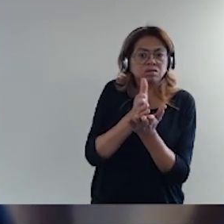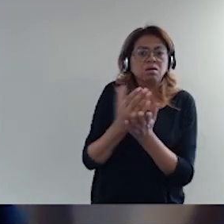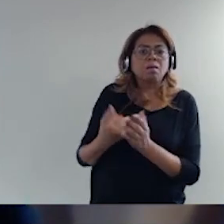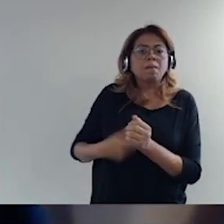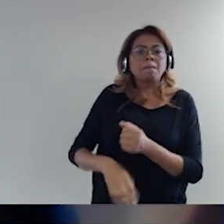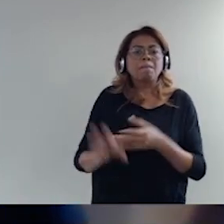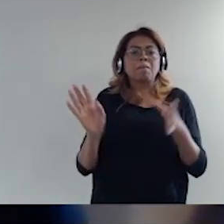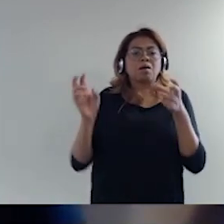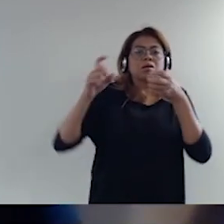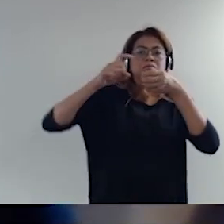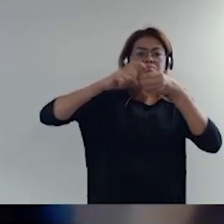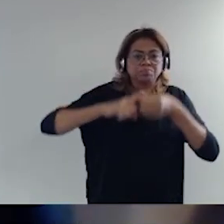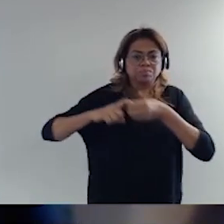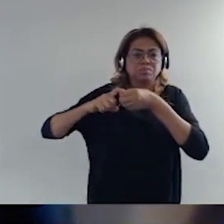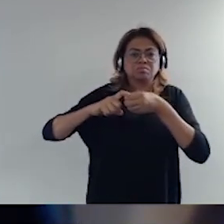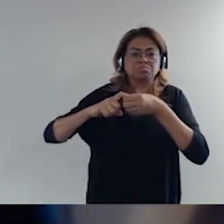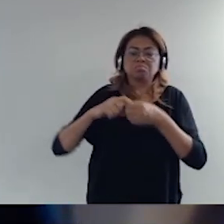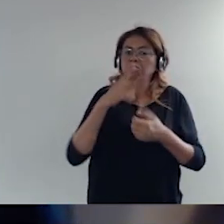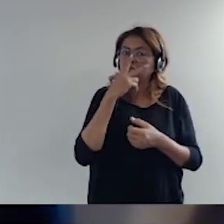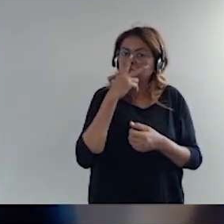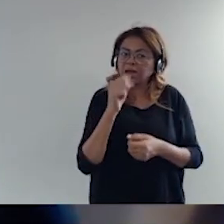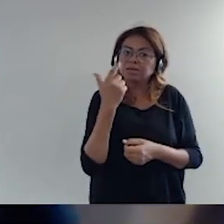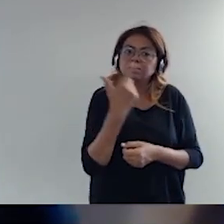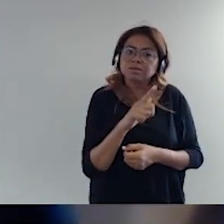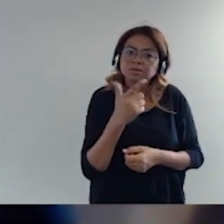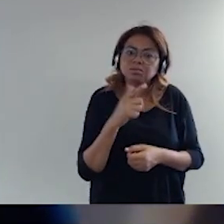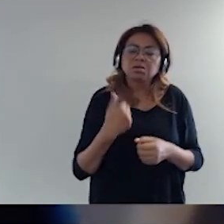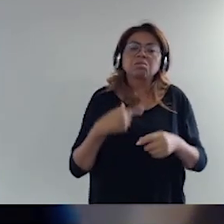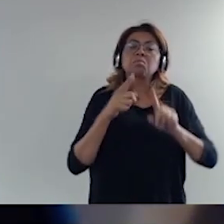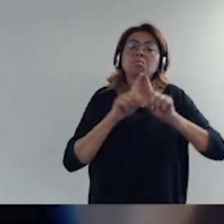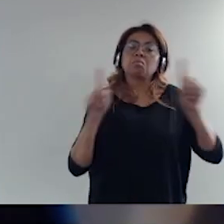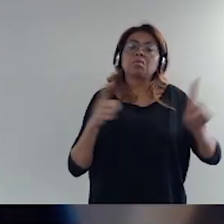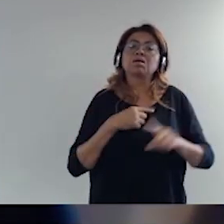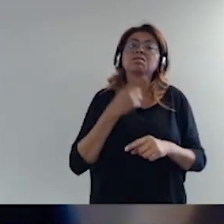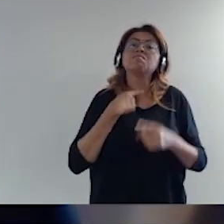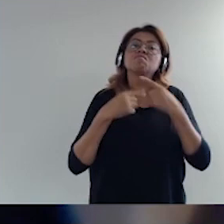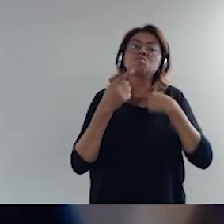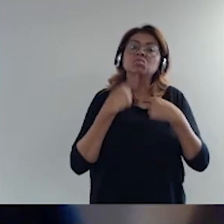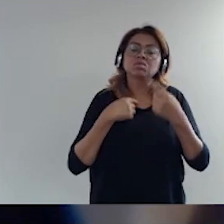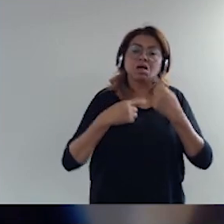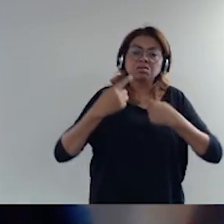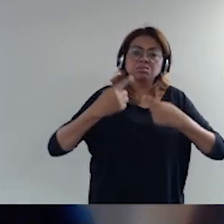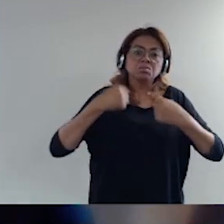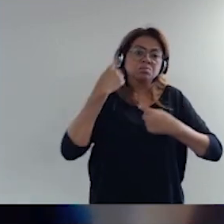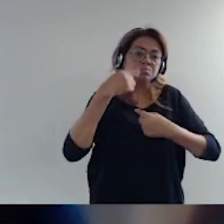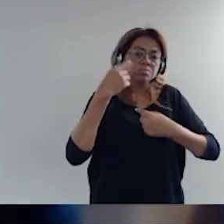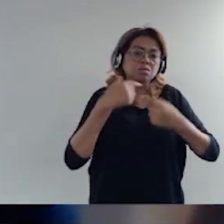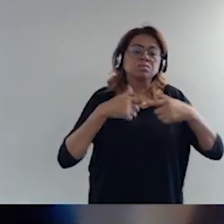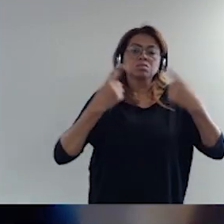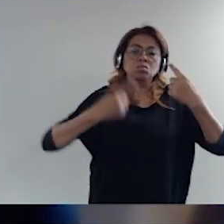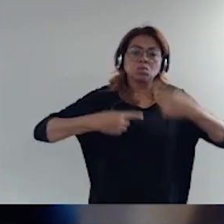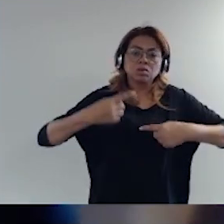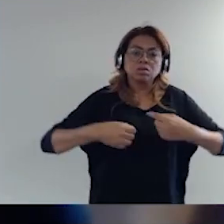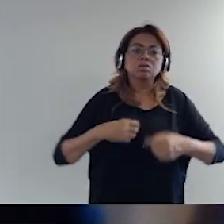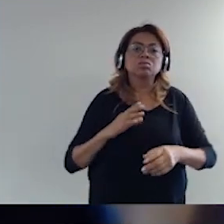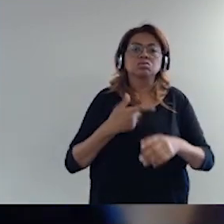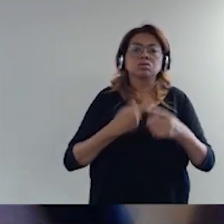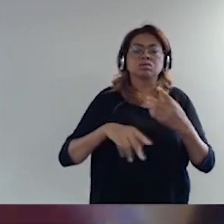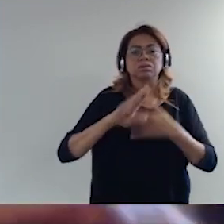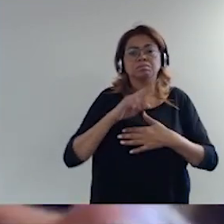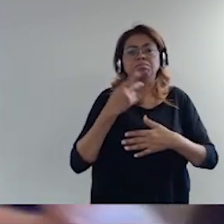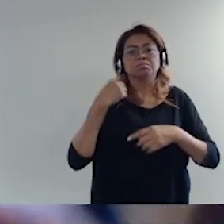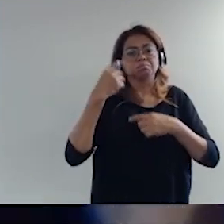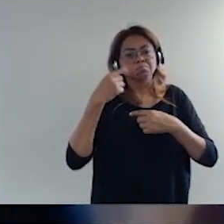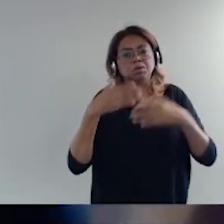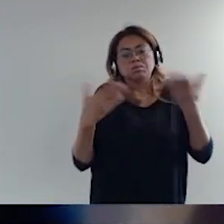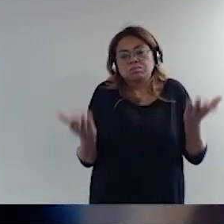cooperativa. Há, na verdade, interesses políticos em jogo que fazem com que a federação vá para